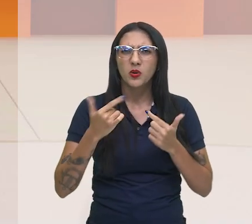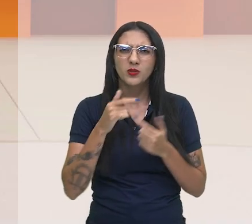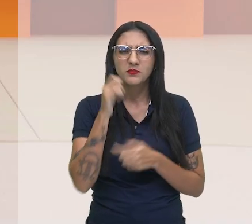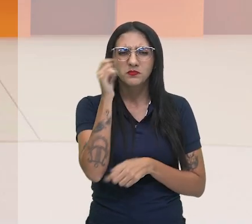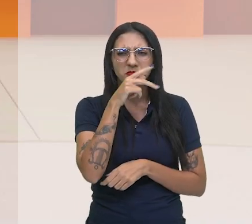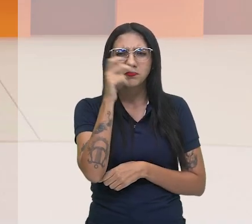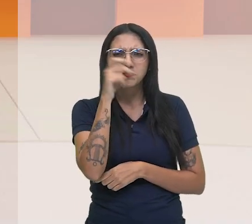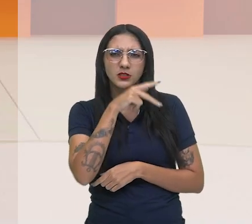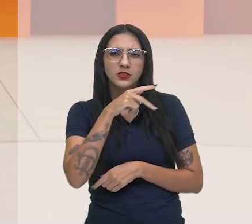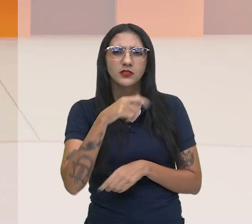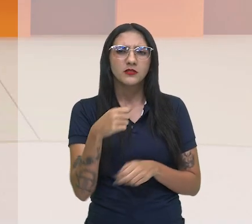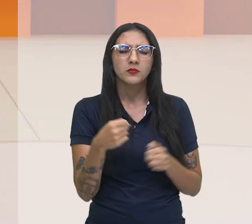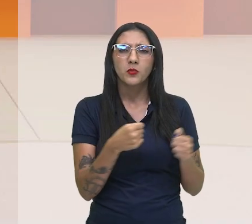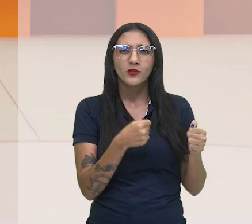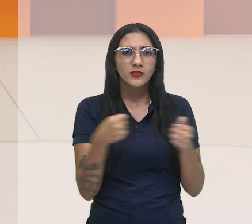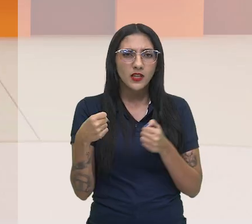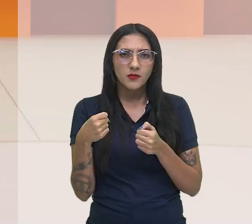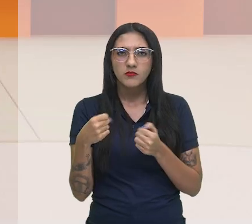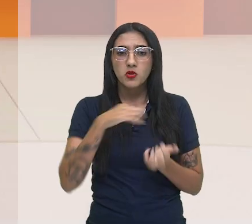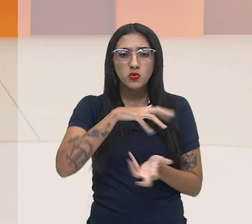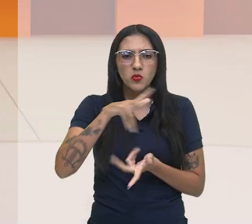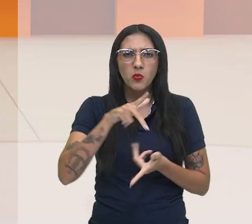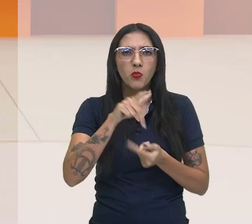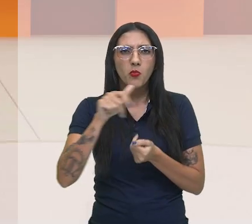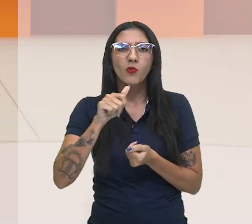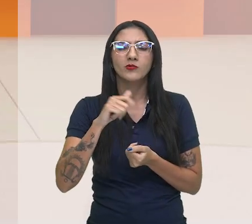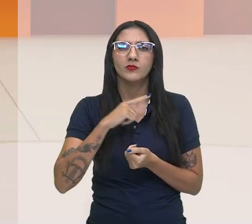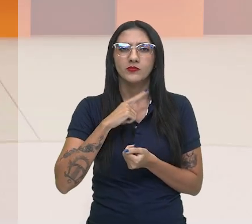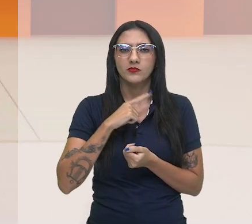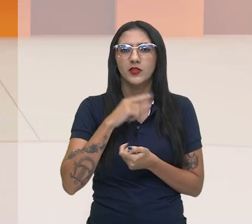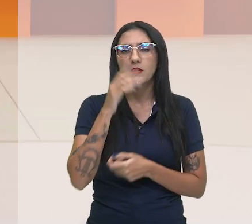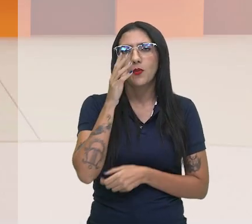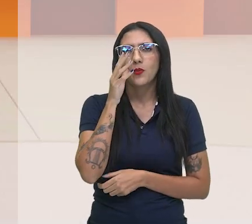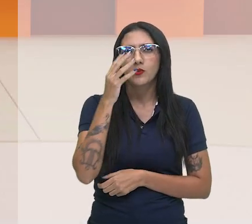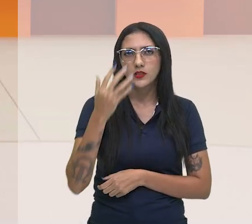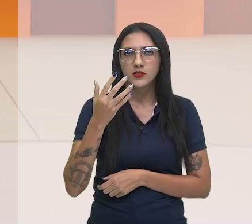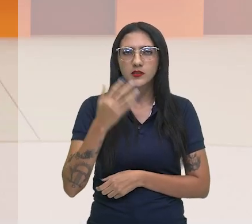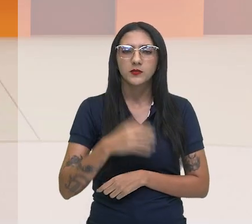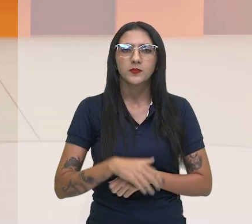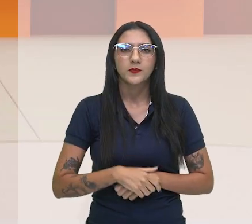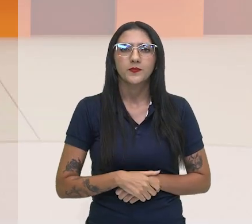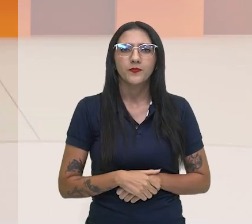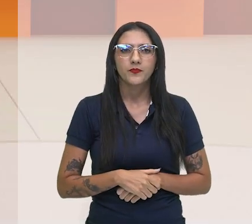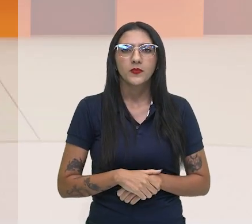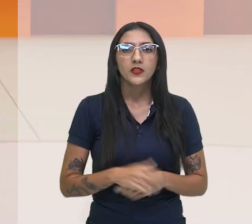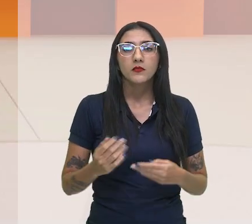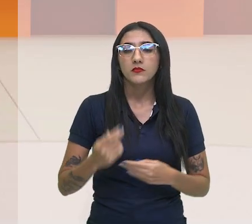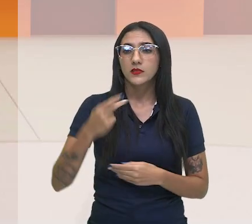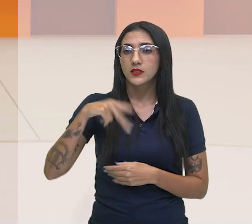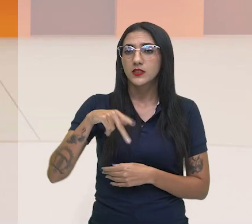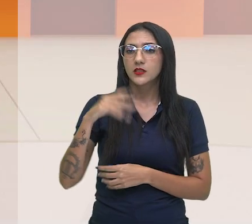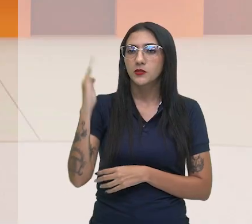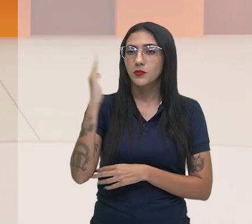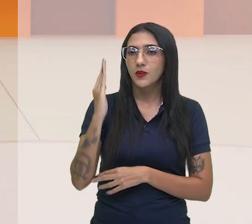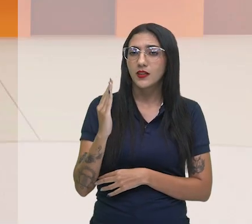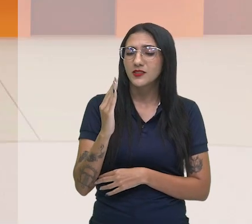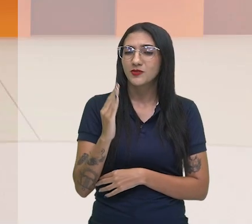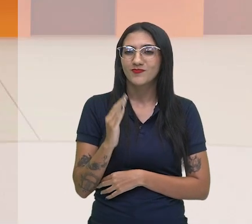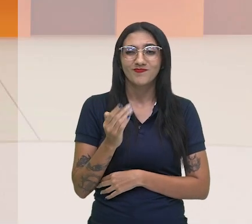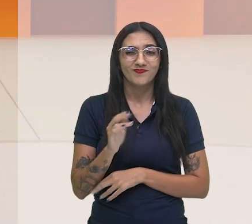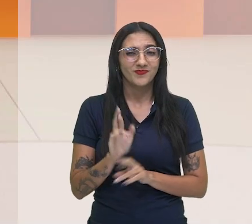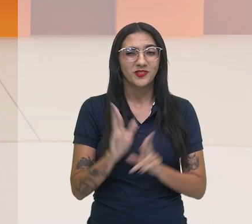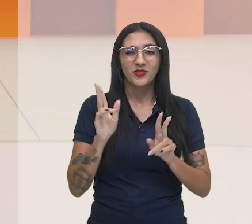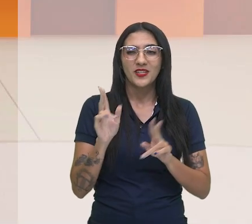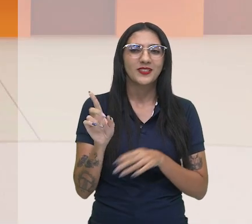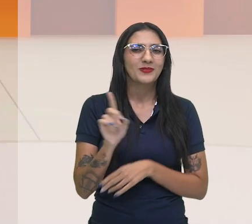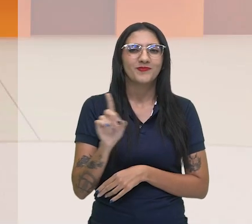né? Muitos abusos de poder. No mundo todo está acontecendo isso daí, né? E no nosso Brasil não é diferente.